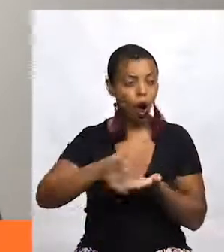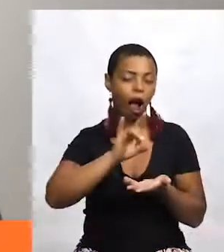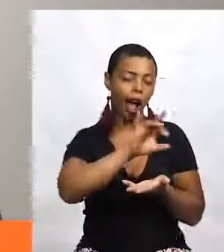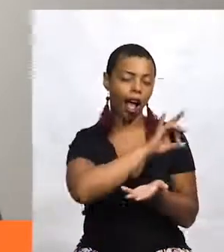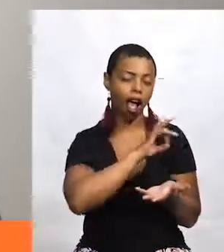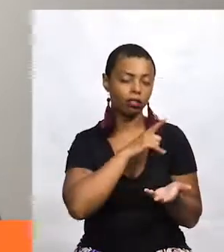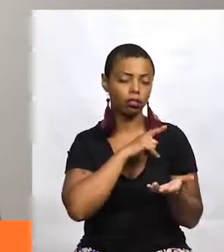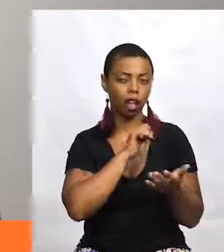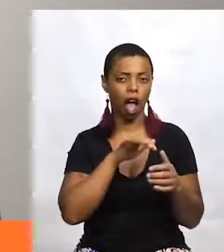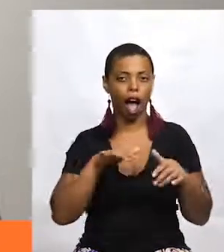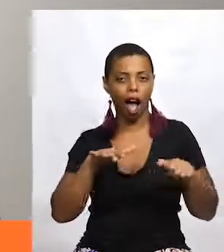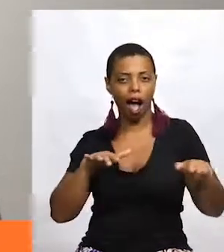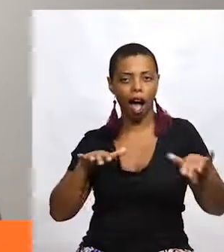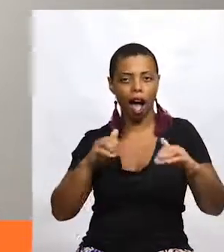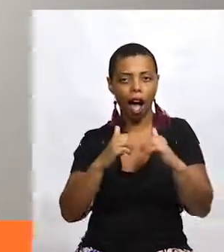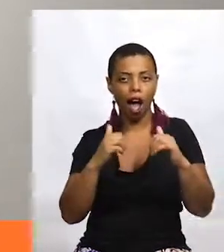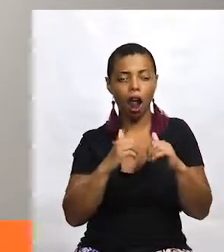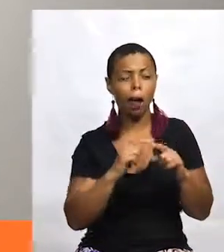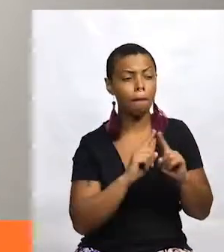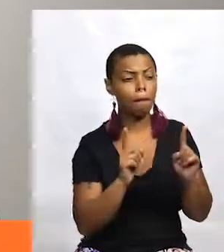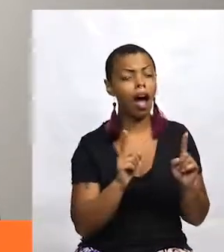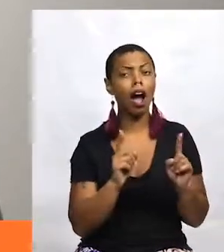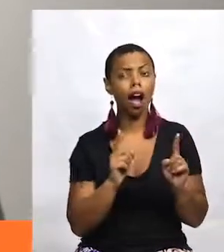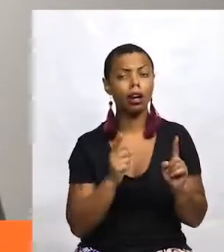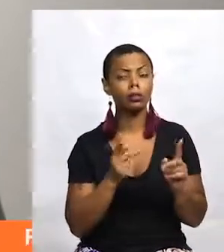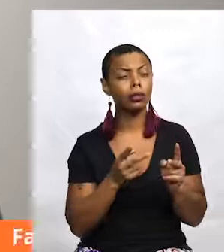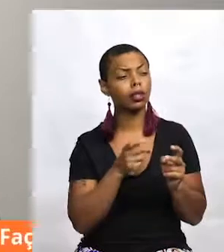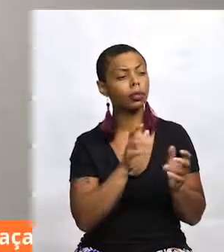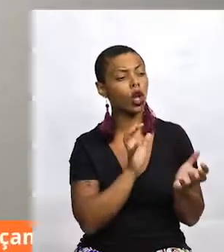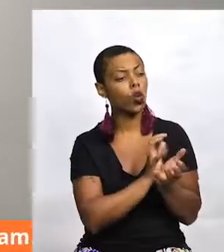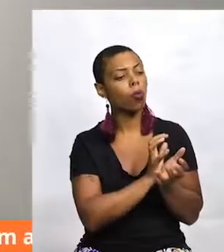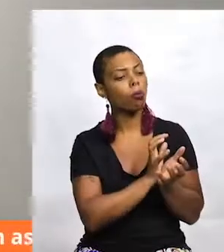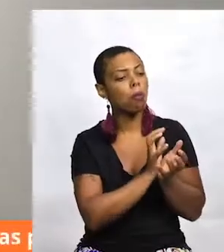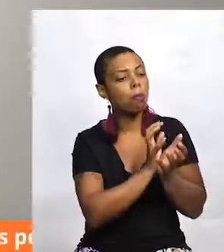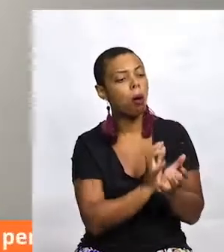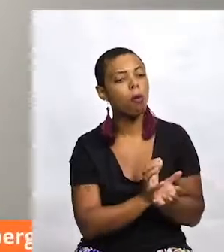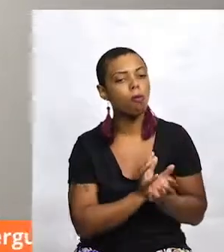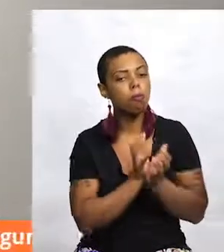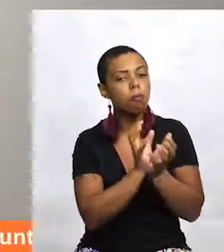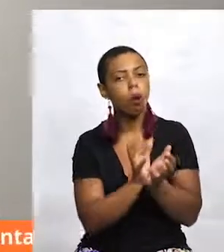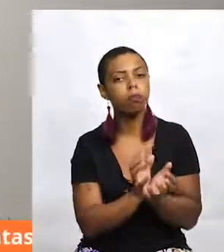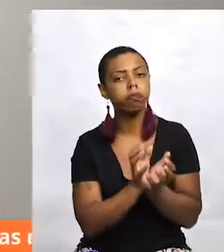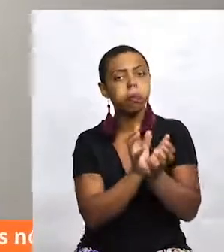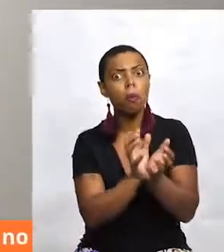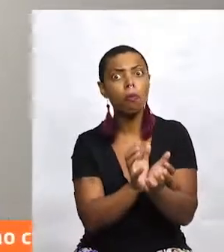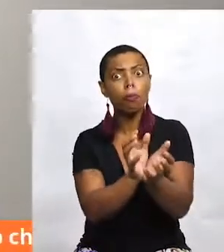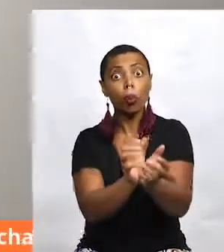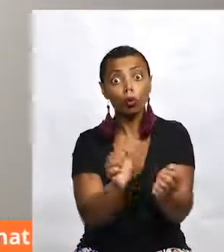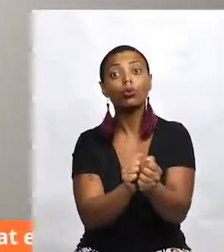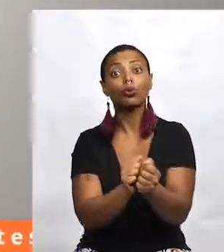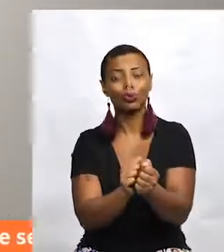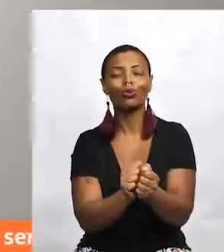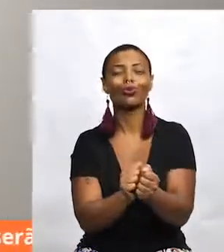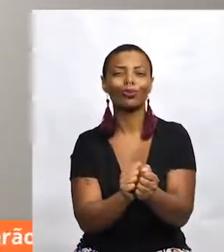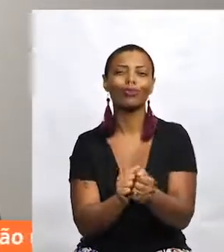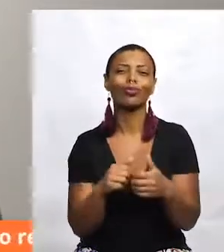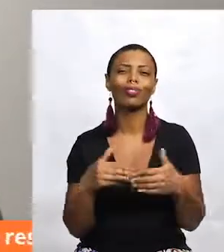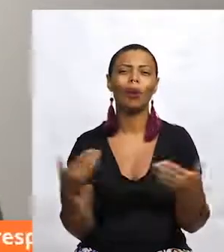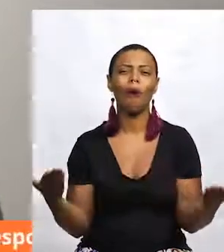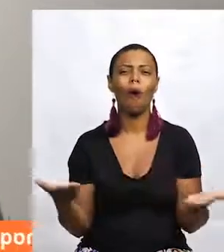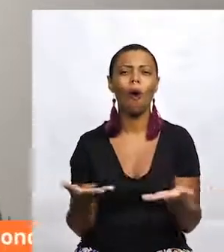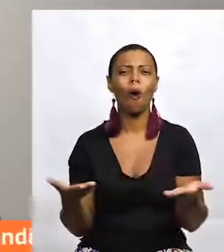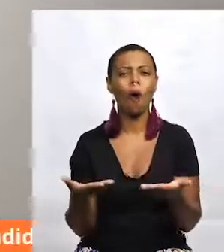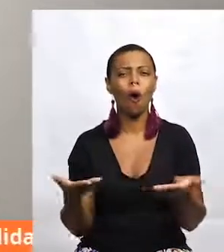você percebe que você tem um grupo que, de fato, caminha, né? E isso, hoje, a gente vê